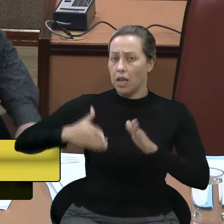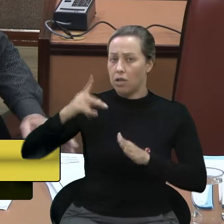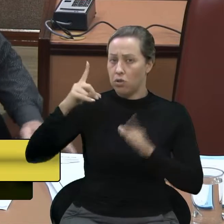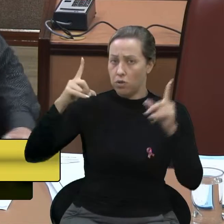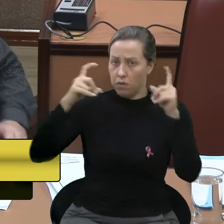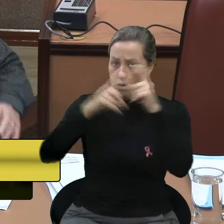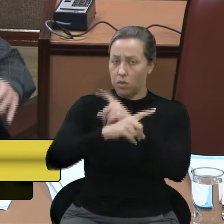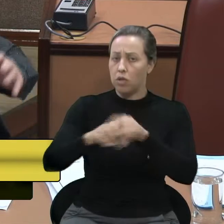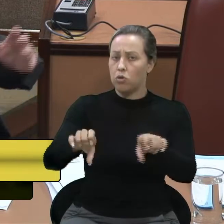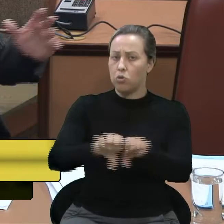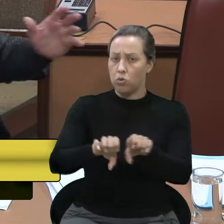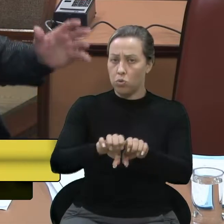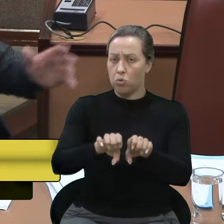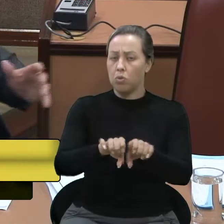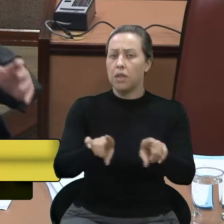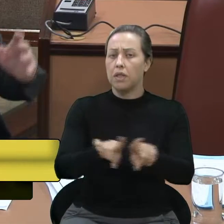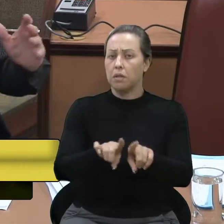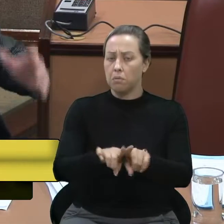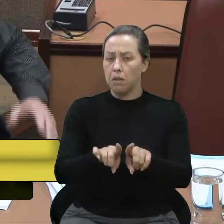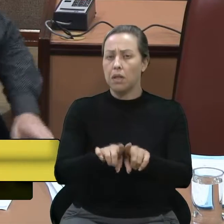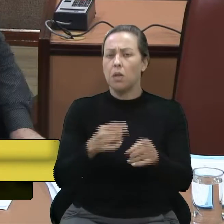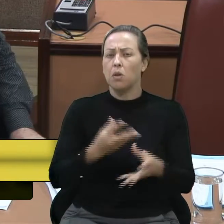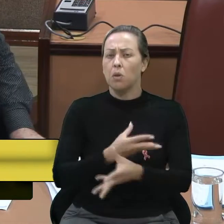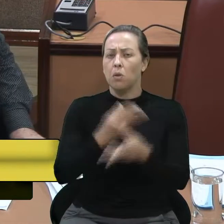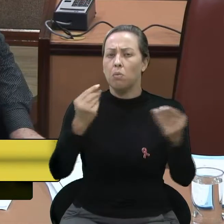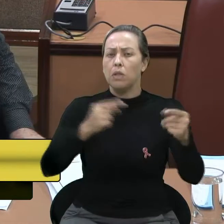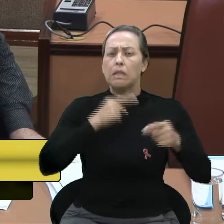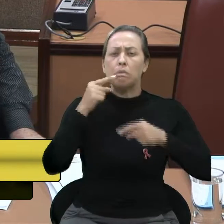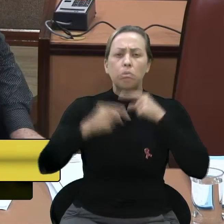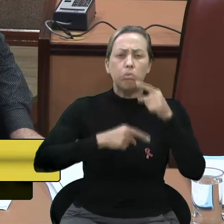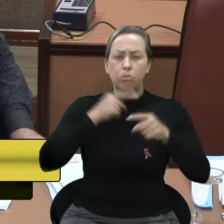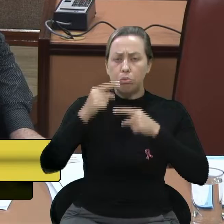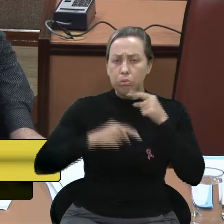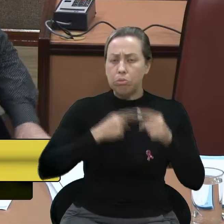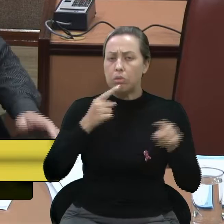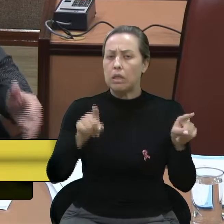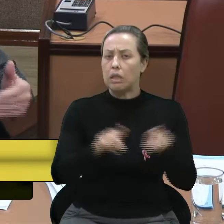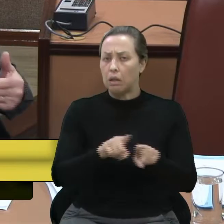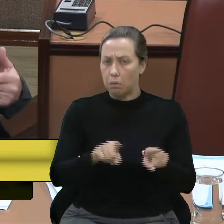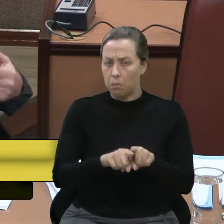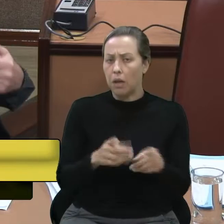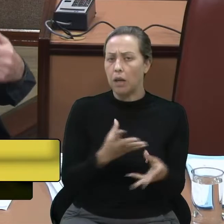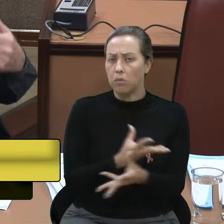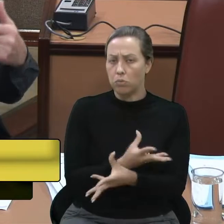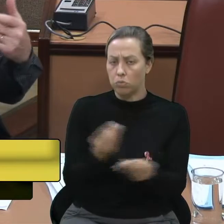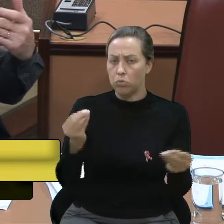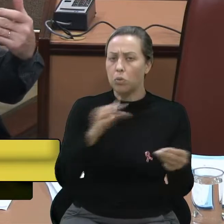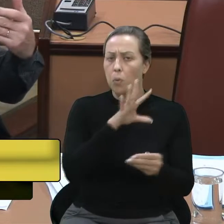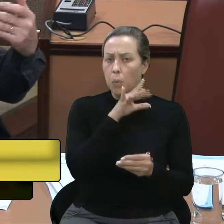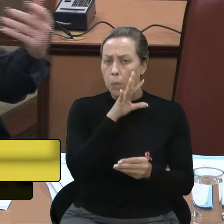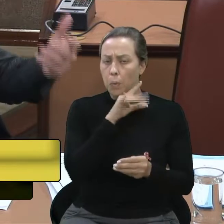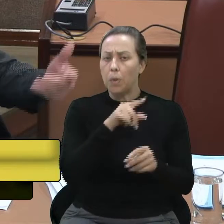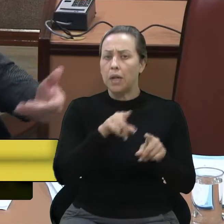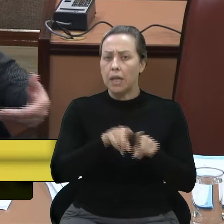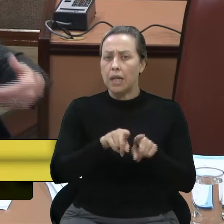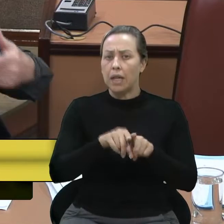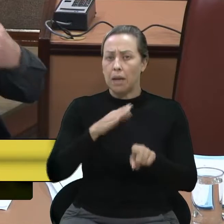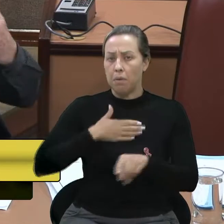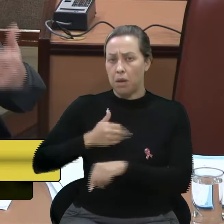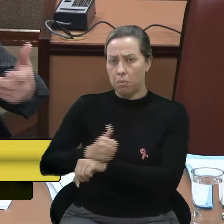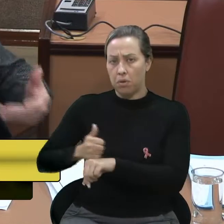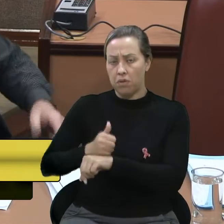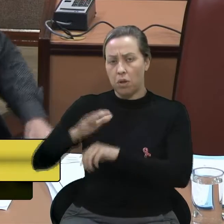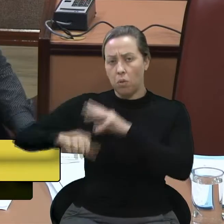de estruturas, muitas reclamações, muitas coisas a minha profissão busca, e como